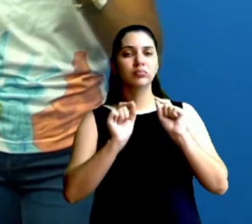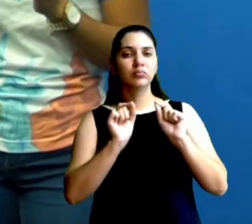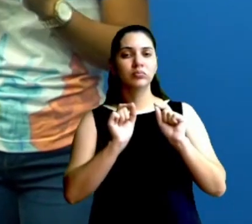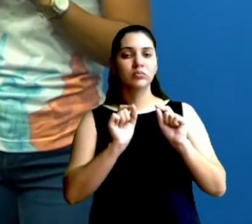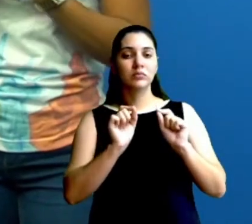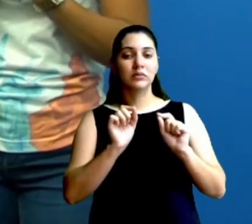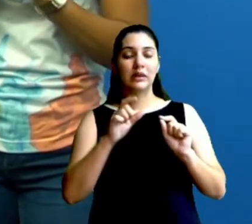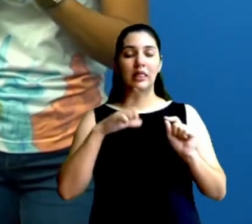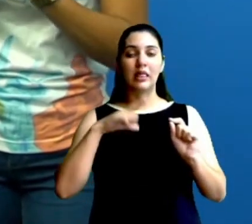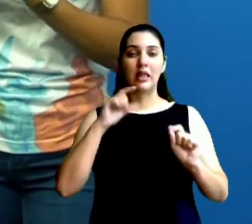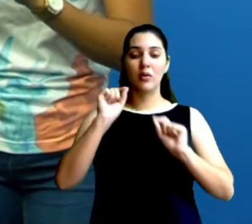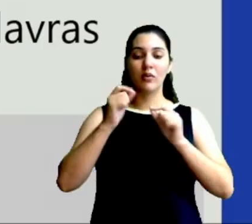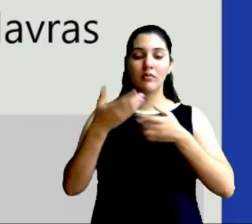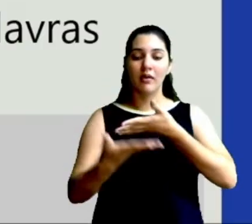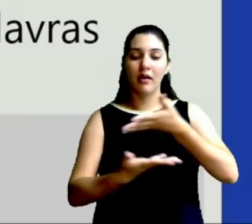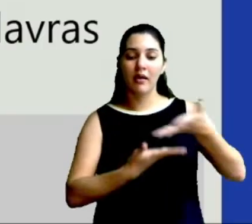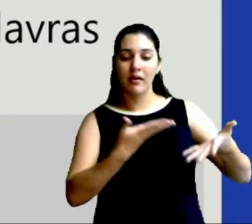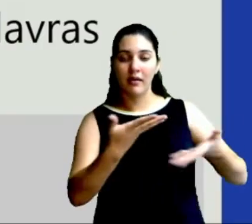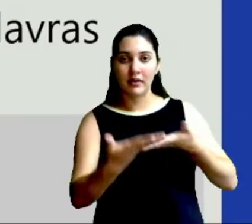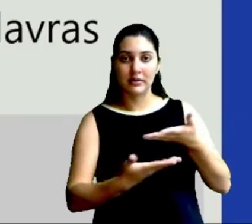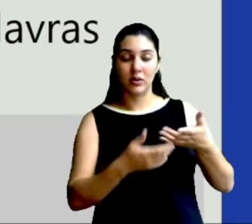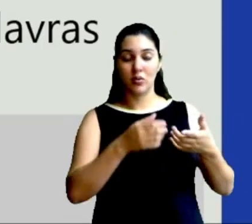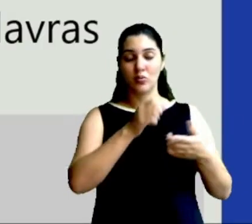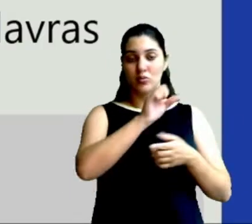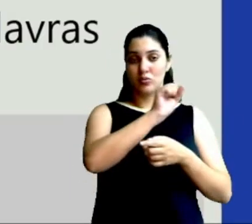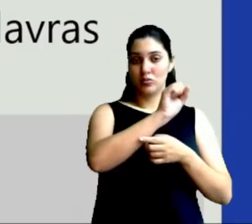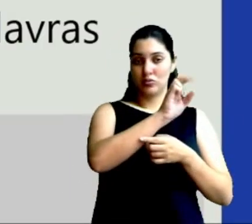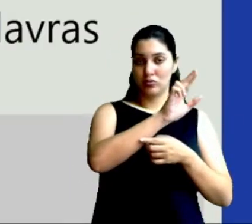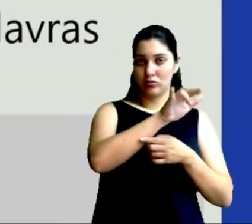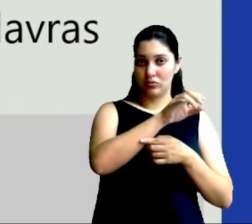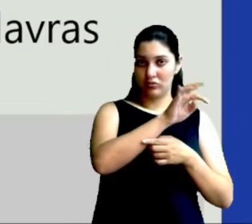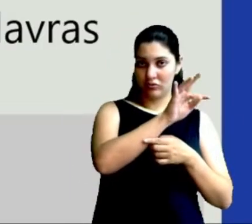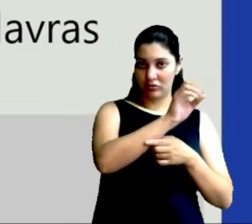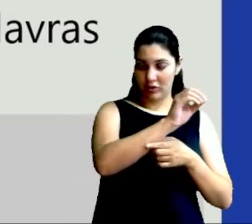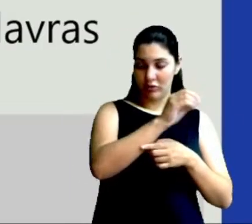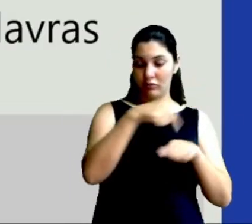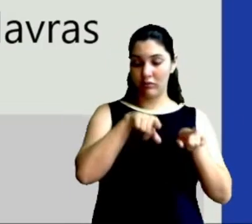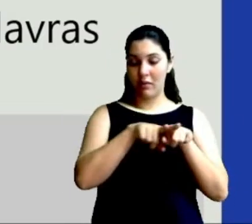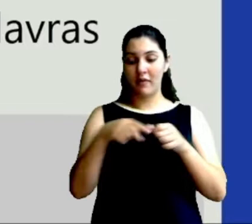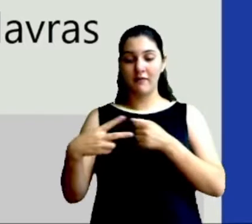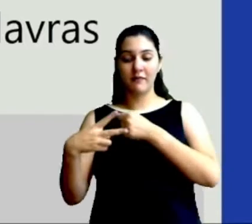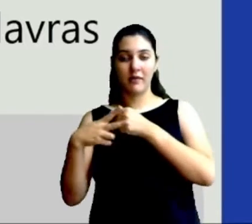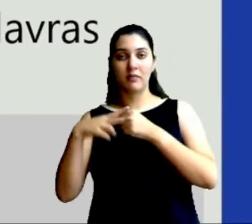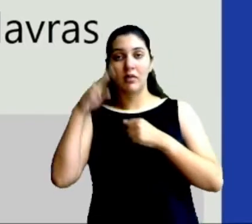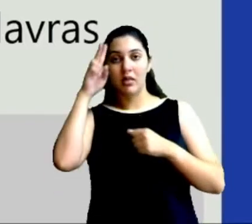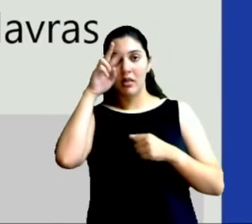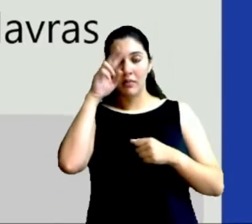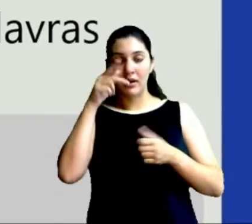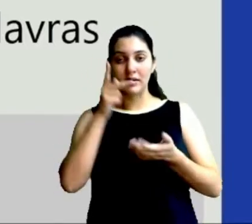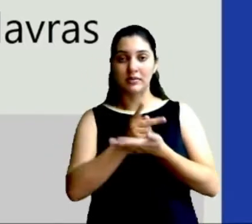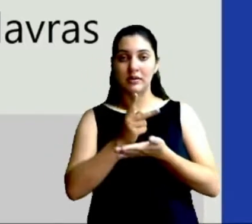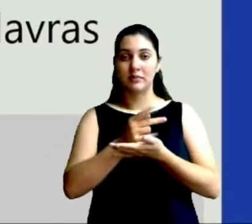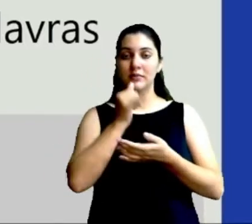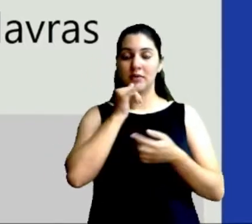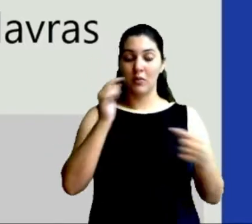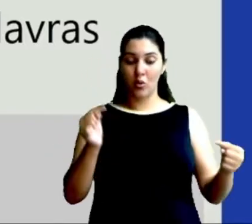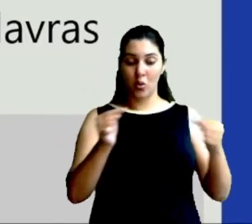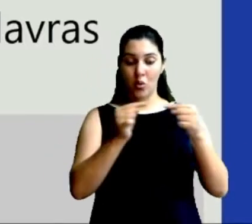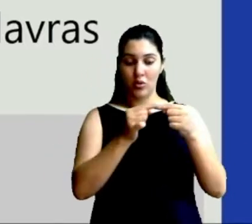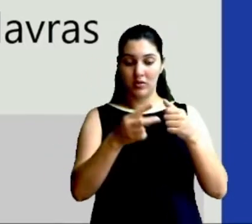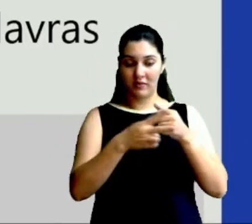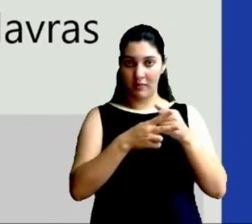se ocupa da relação entre sujeito e verbo. Então, você vai lembrar sempre, concordância verbal está